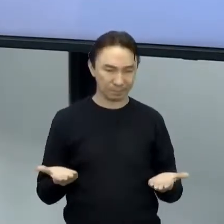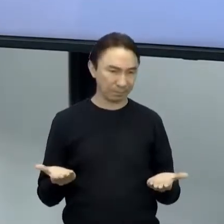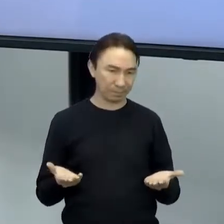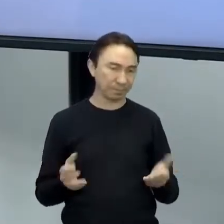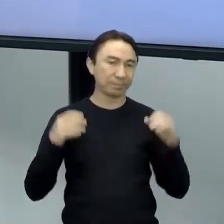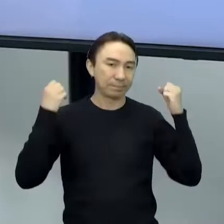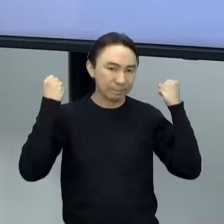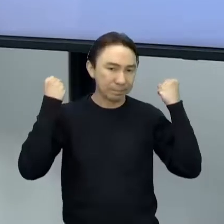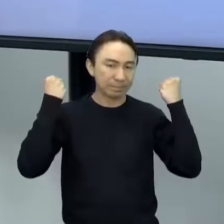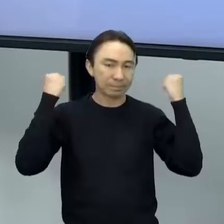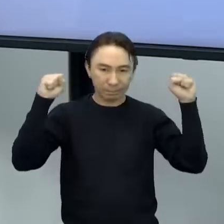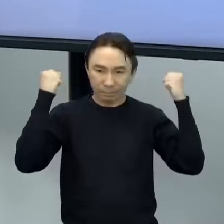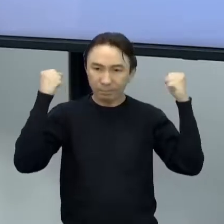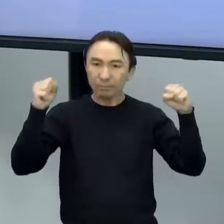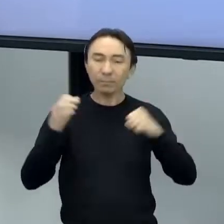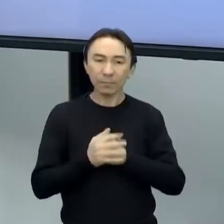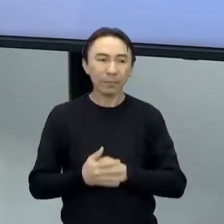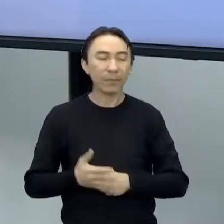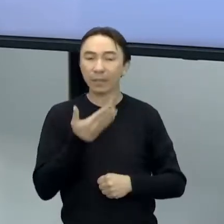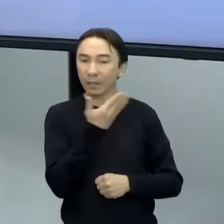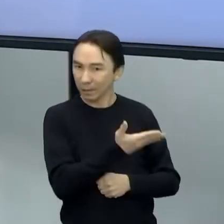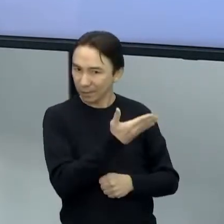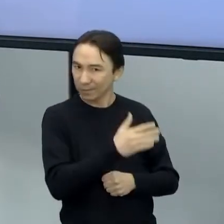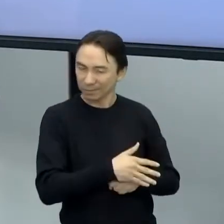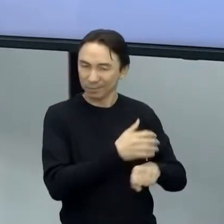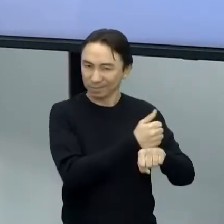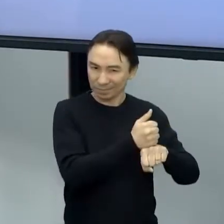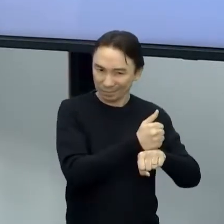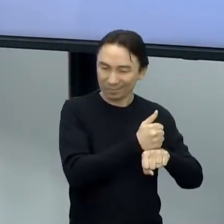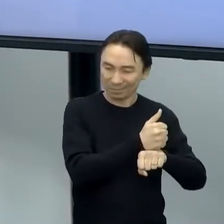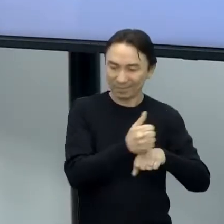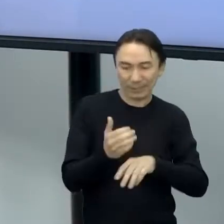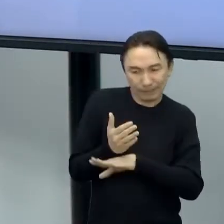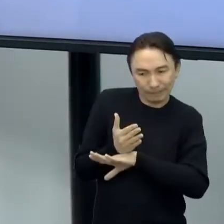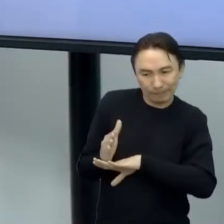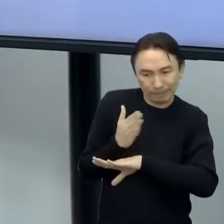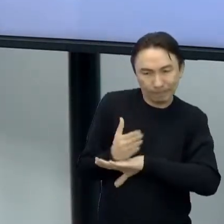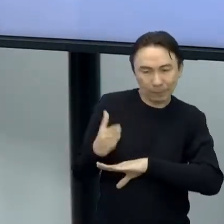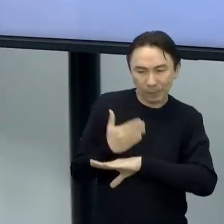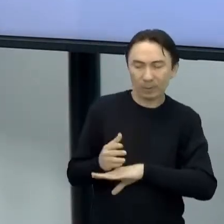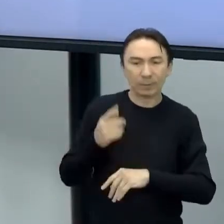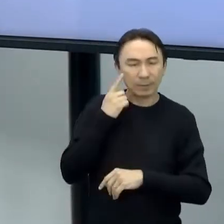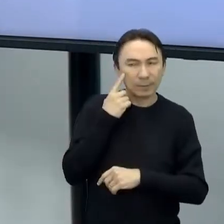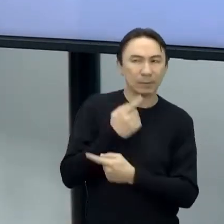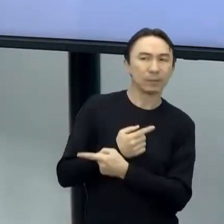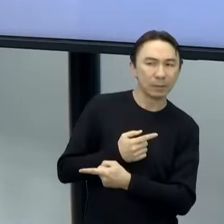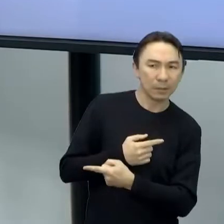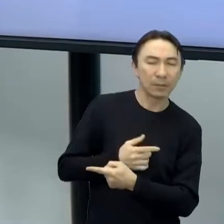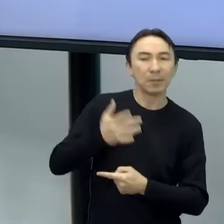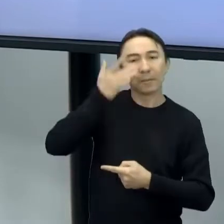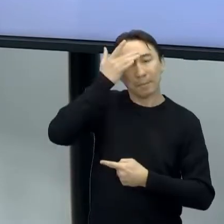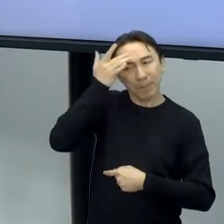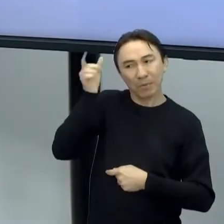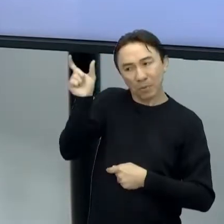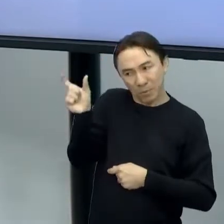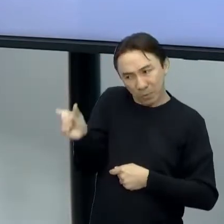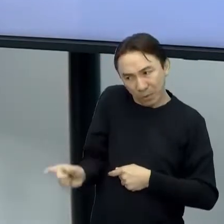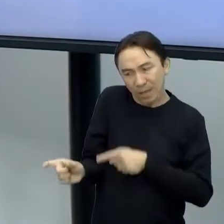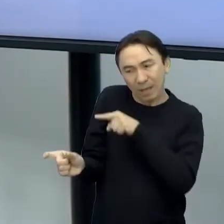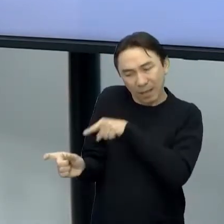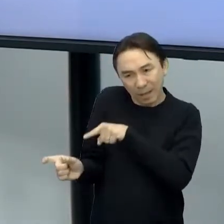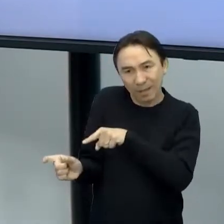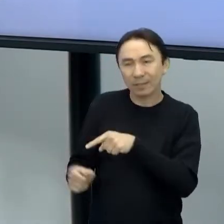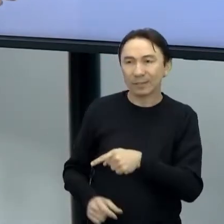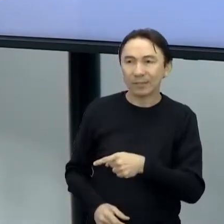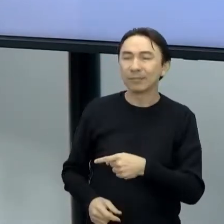O personal trainer, ele pensa naqueles objetivos, naquela vivência daquela